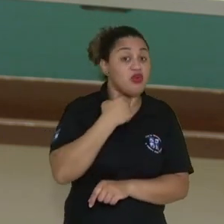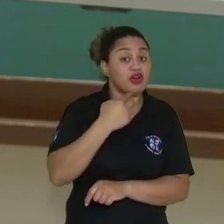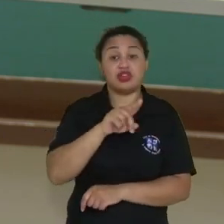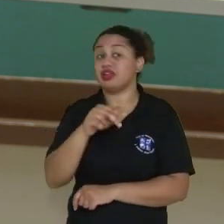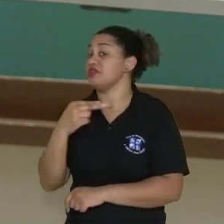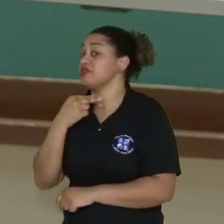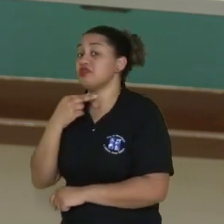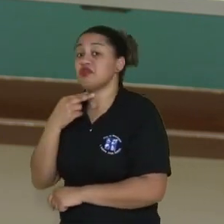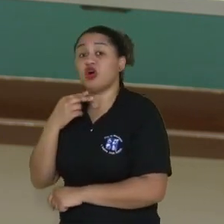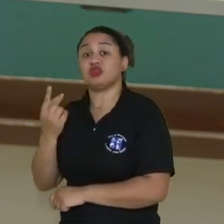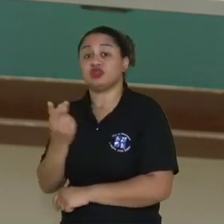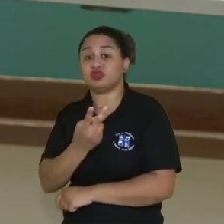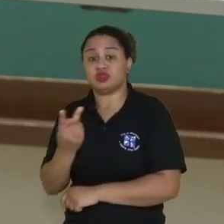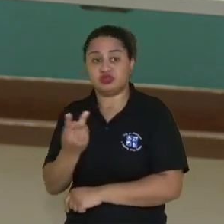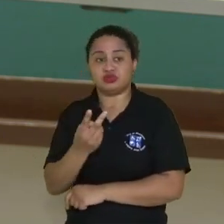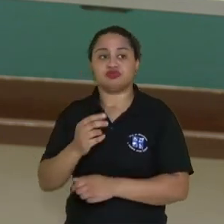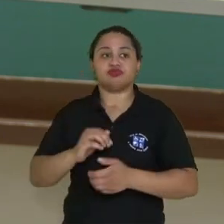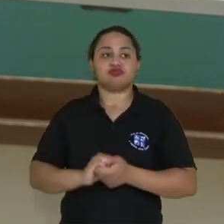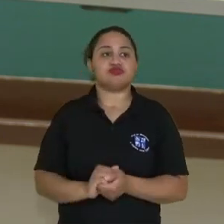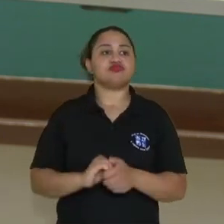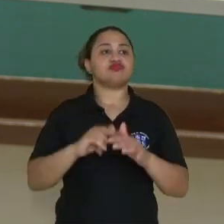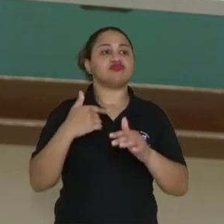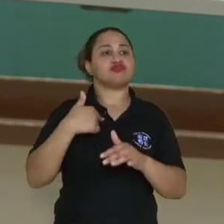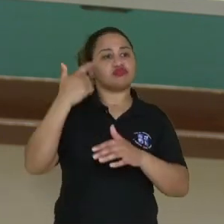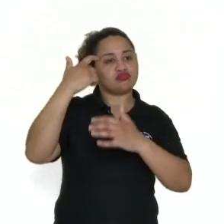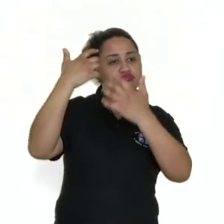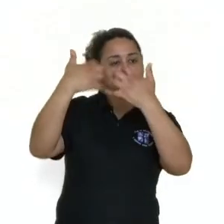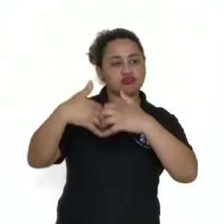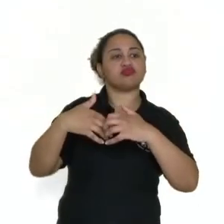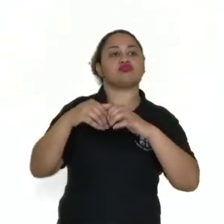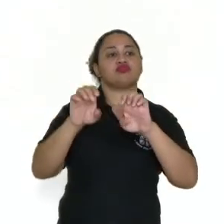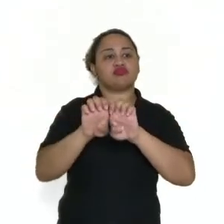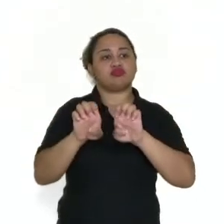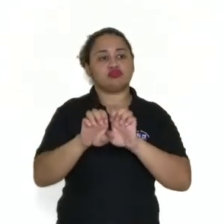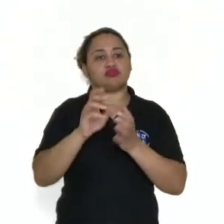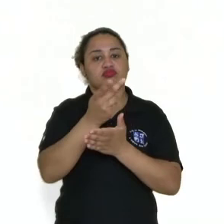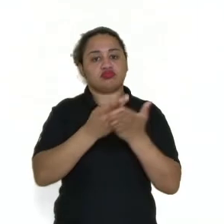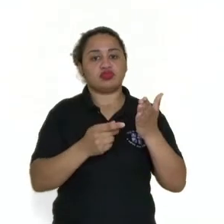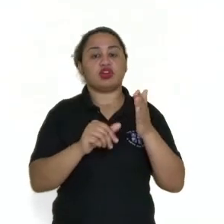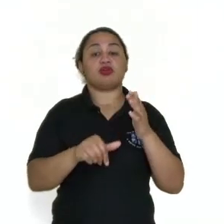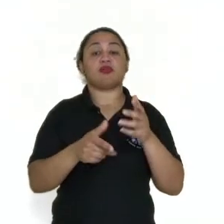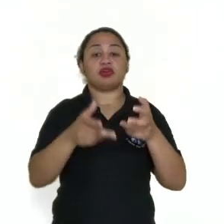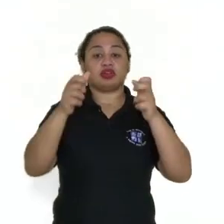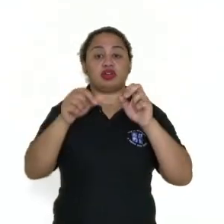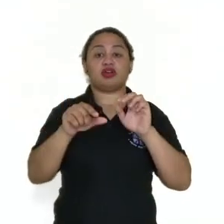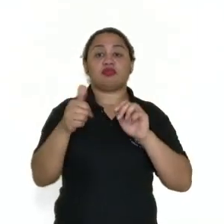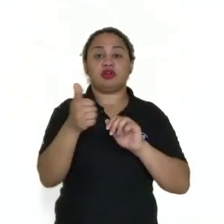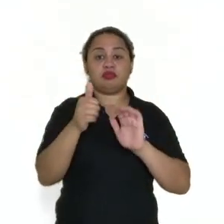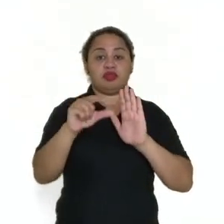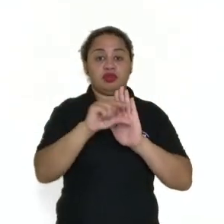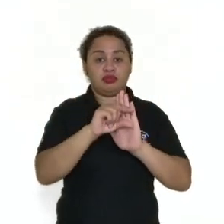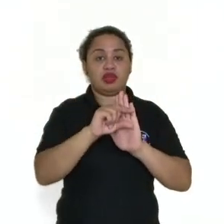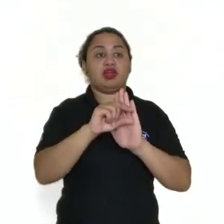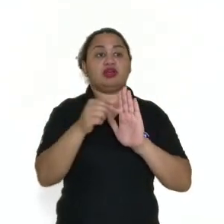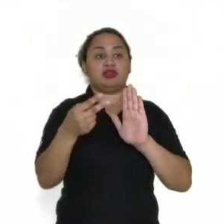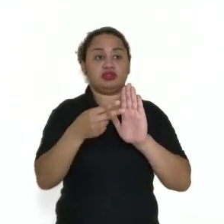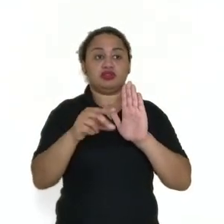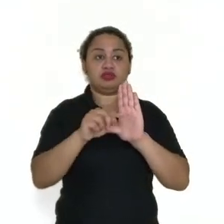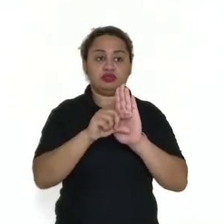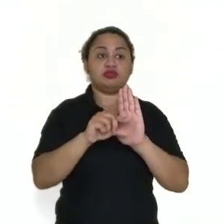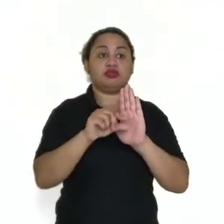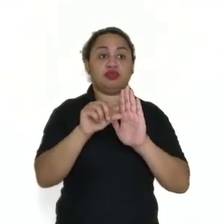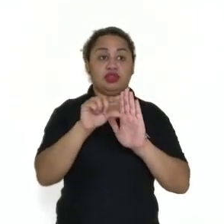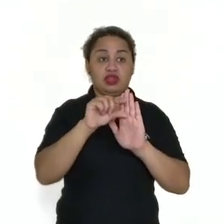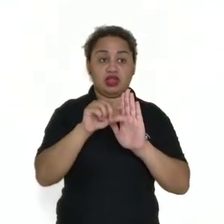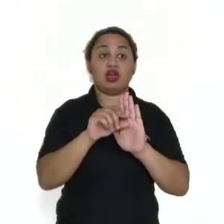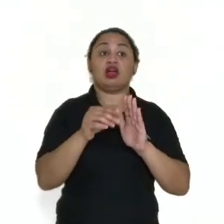feitas, certo? Então só para a gente refletir na estrutura do poema, vejam que a primeira estrofe, com licença, amigos e amigas.